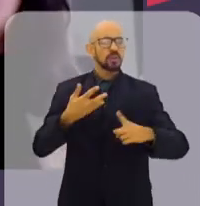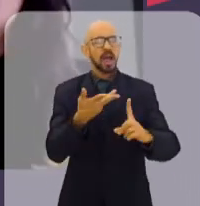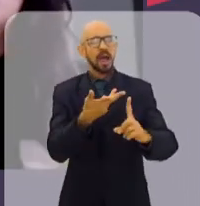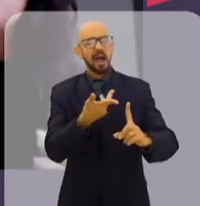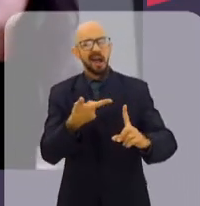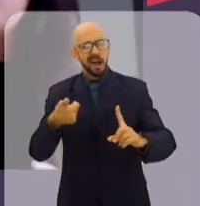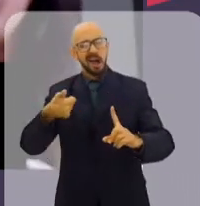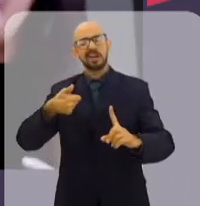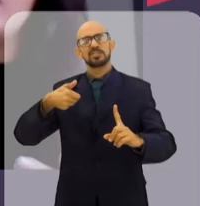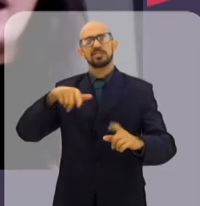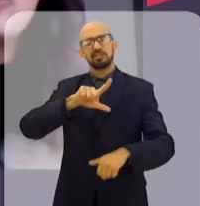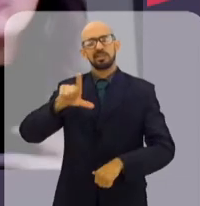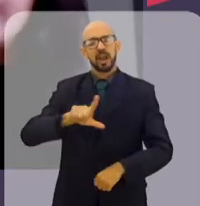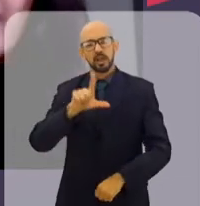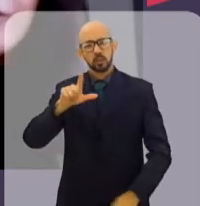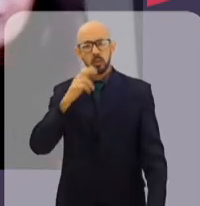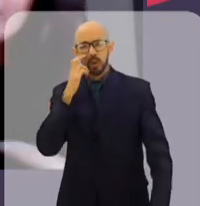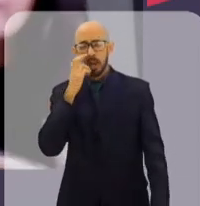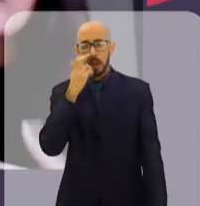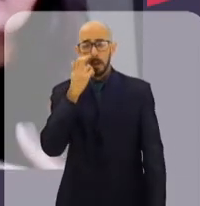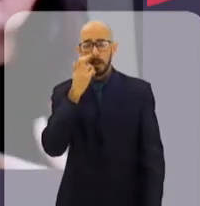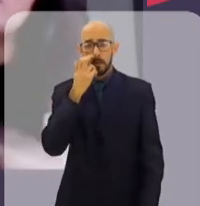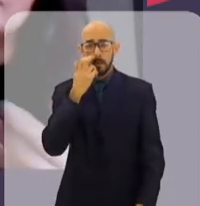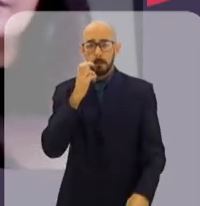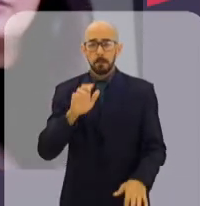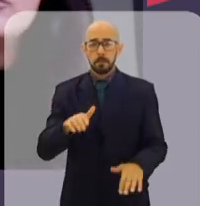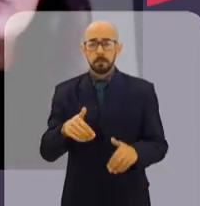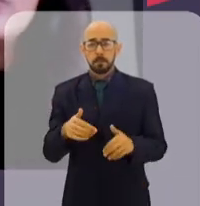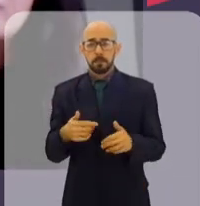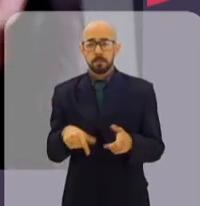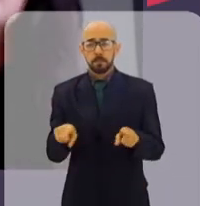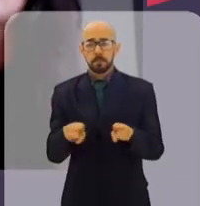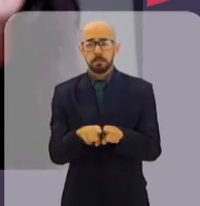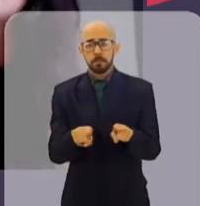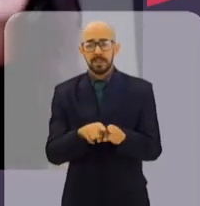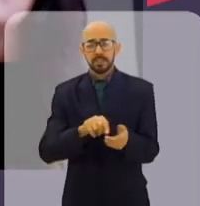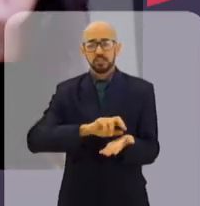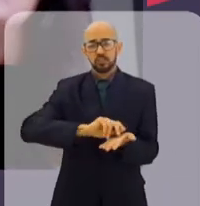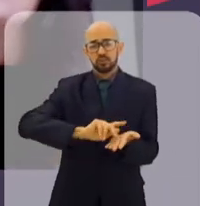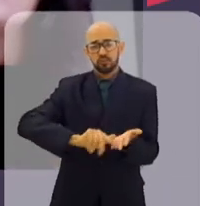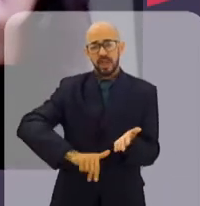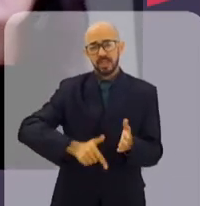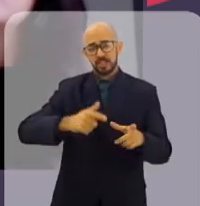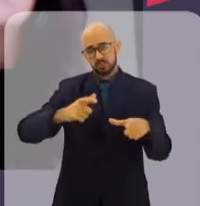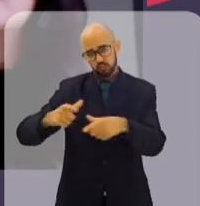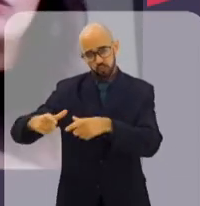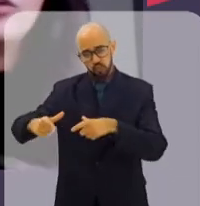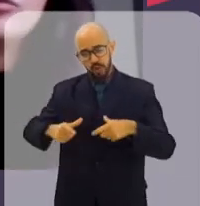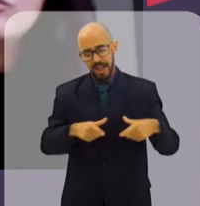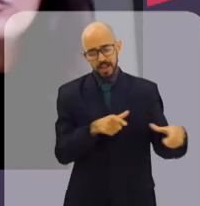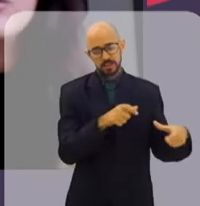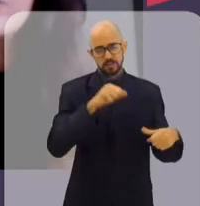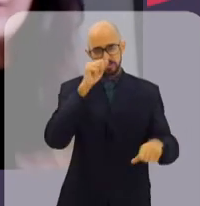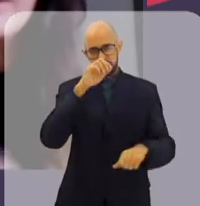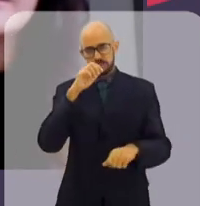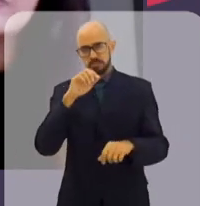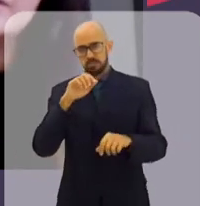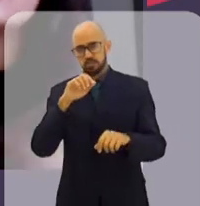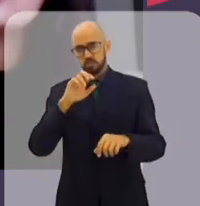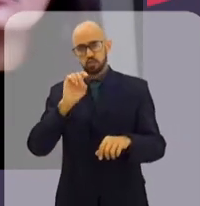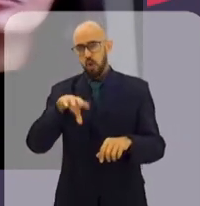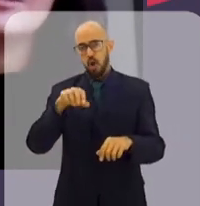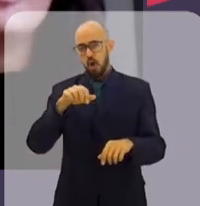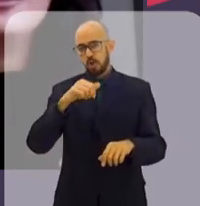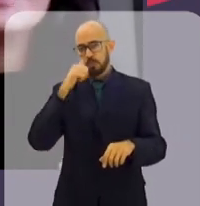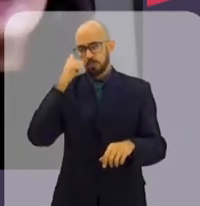de diferentes locais geográficos, não só necessariamente mulheres brasileiras, e de momentos históricos distintos também, não